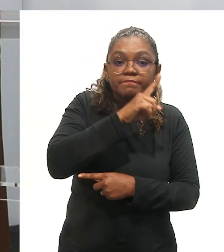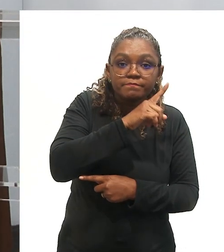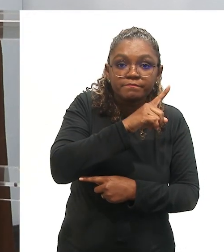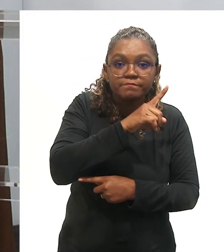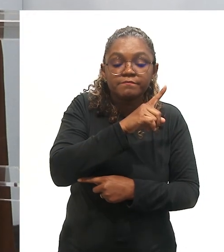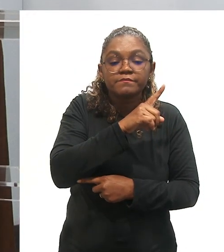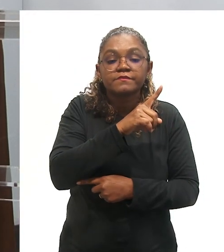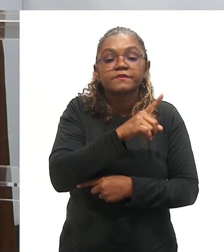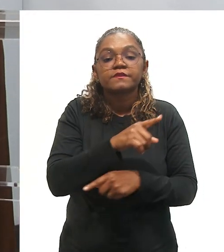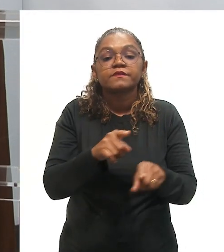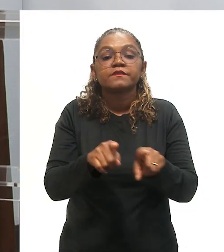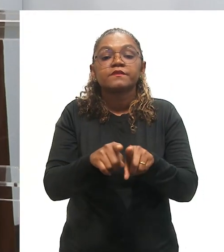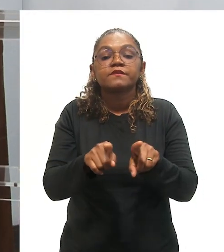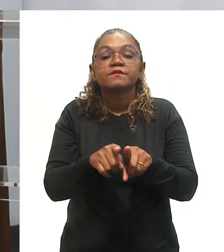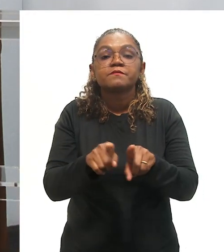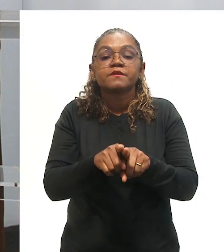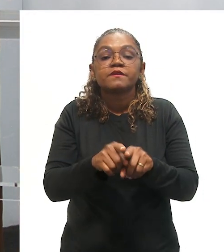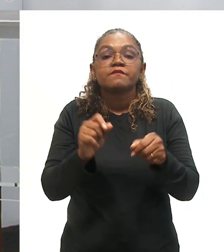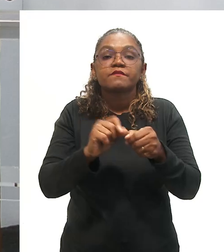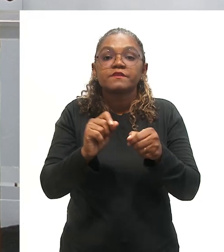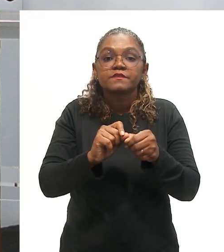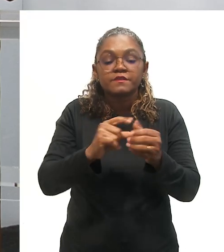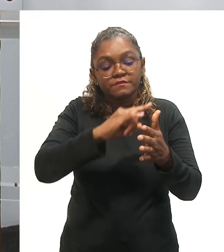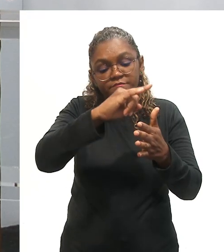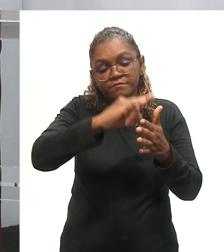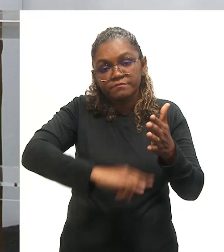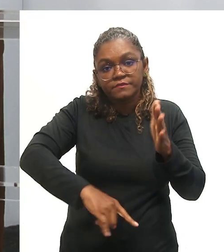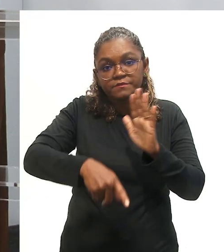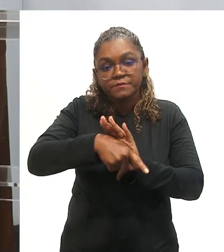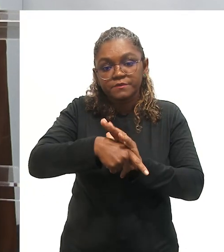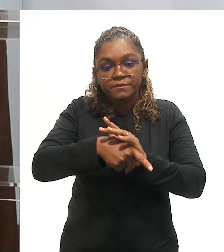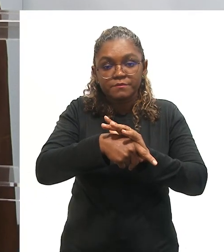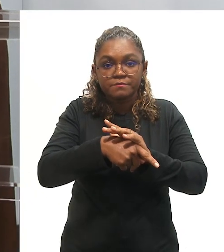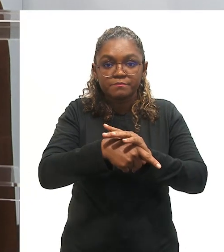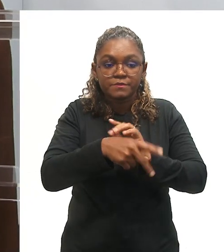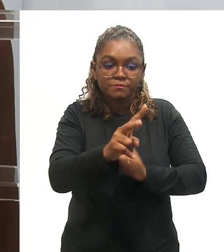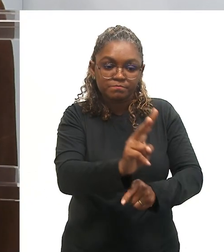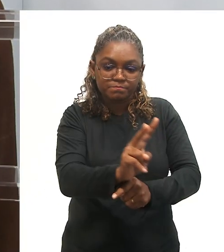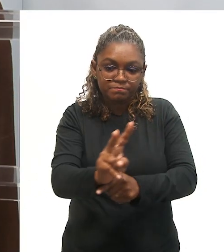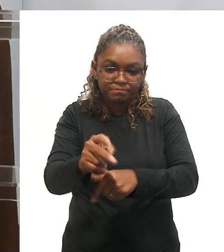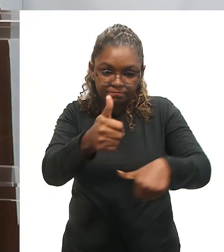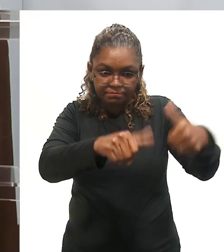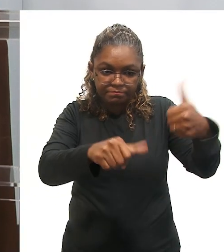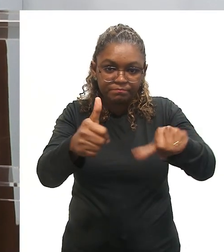por exemplo, emitindo manuais de fiscalização para que se evite